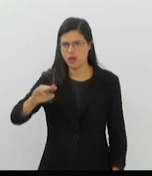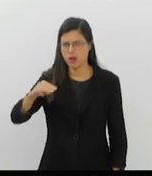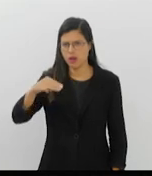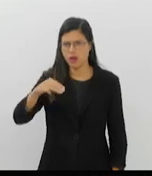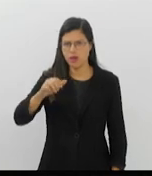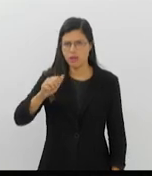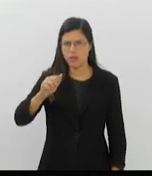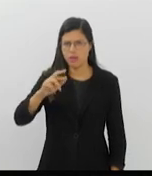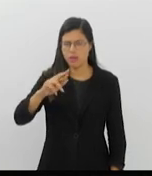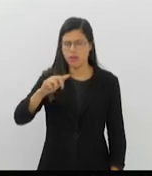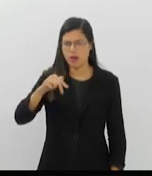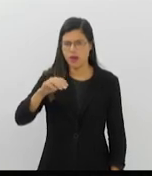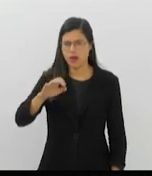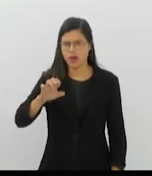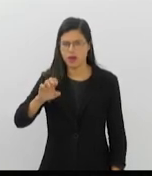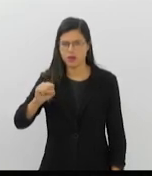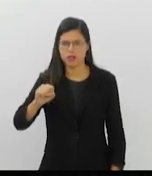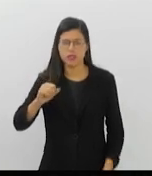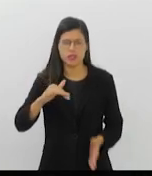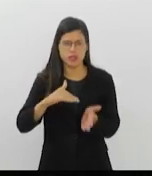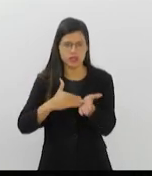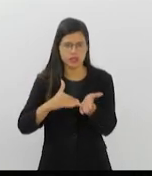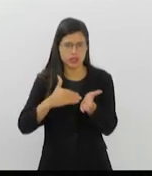secretário de educação do